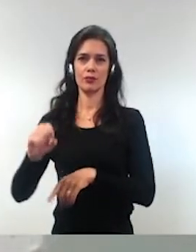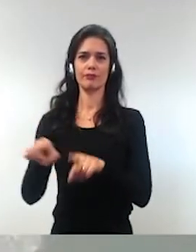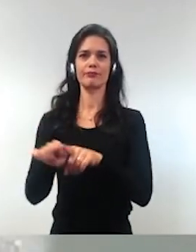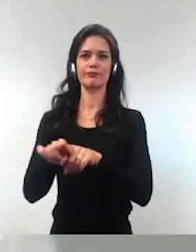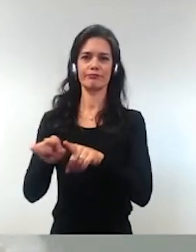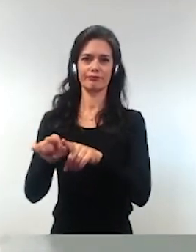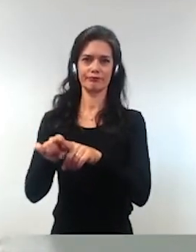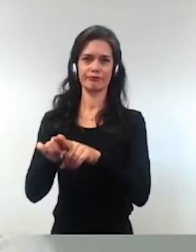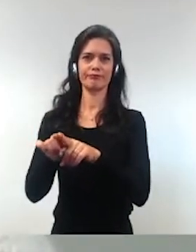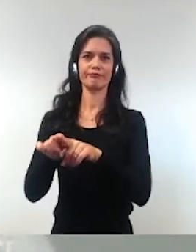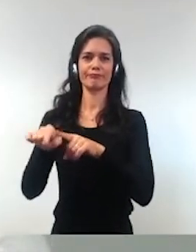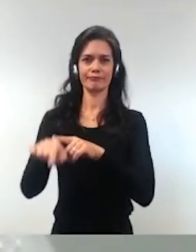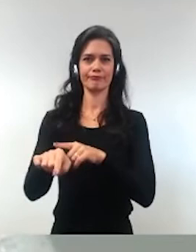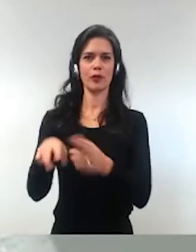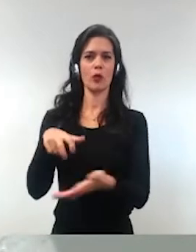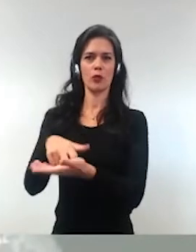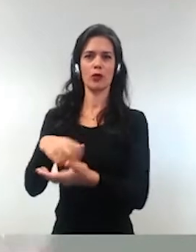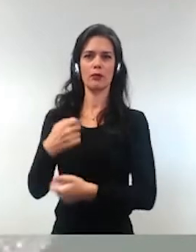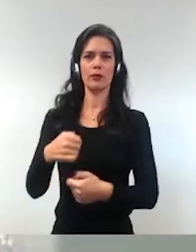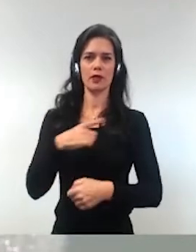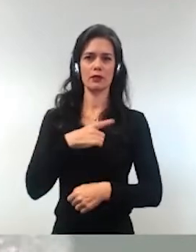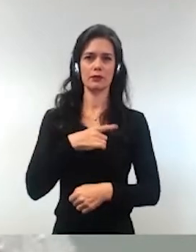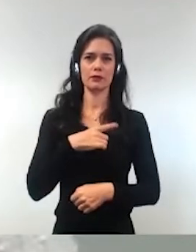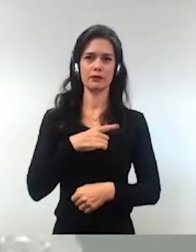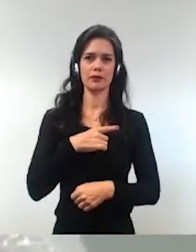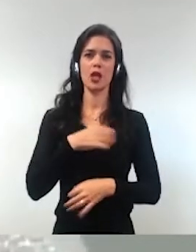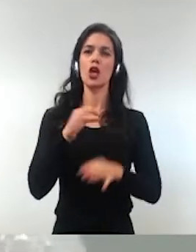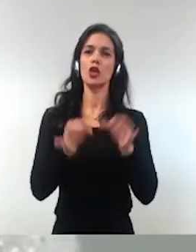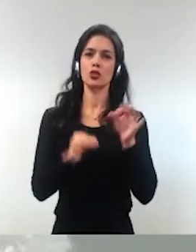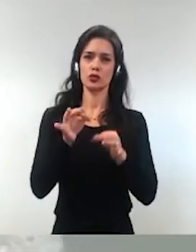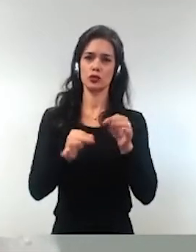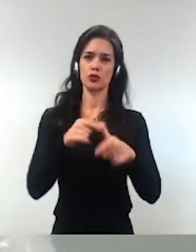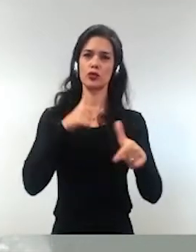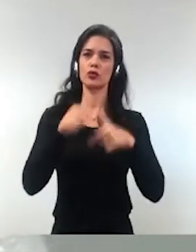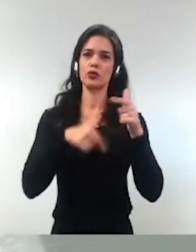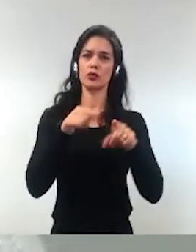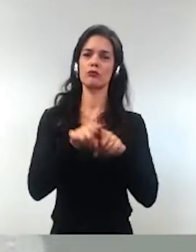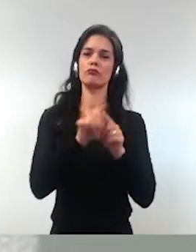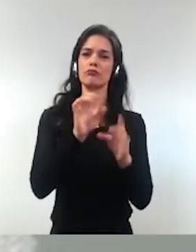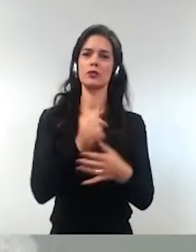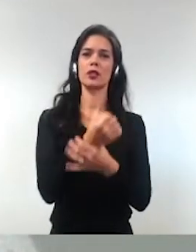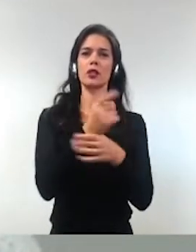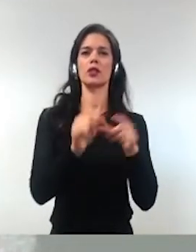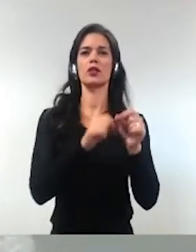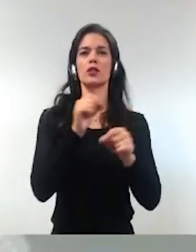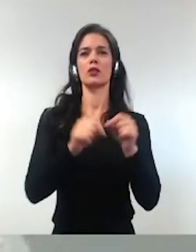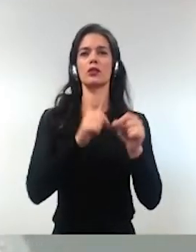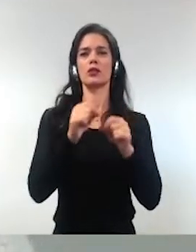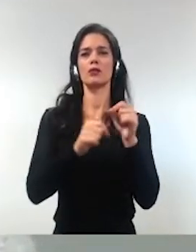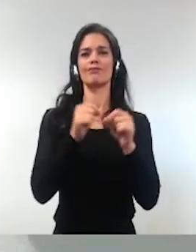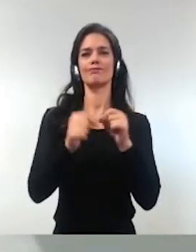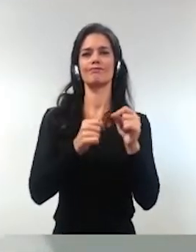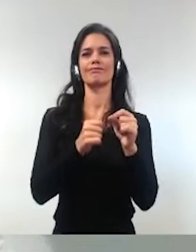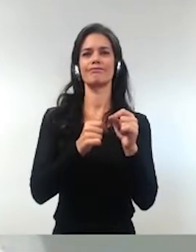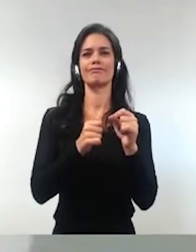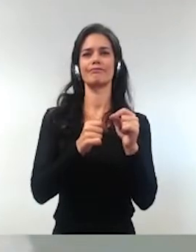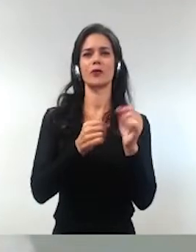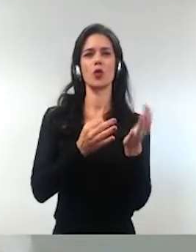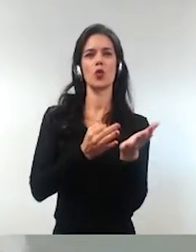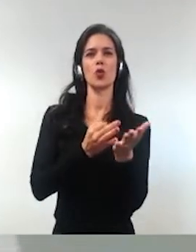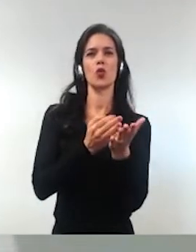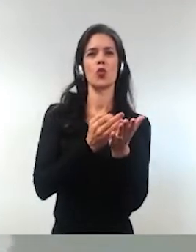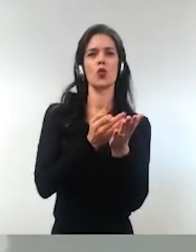as invisíveis regras do mercado, a Justiça Trabalhista garante a lealdade na